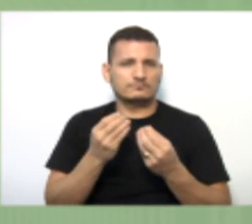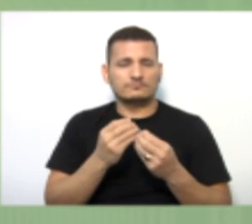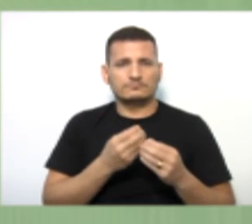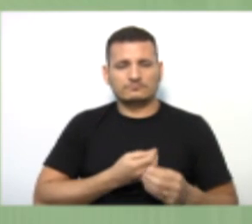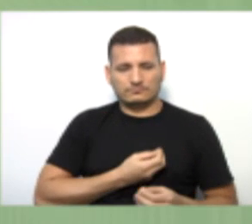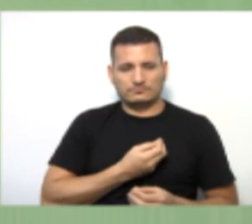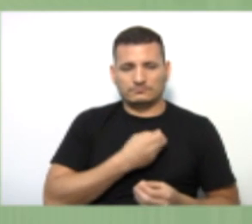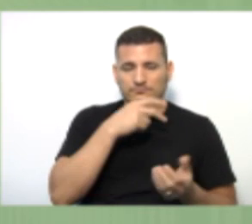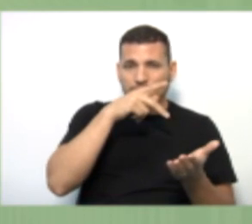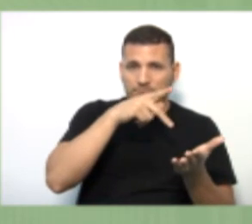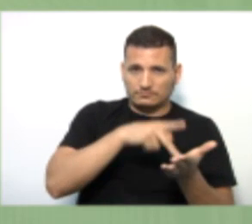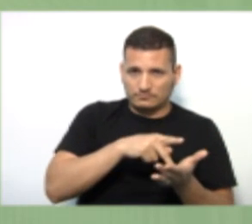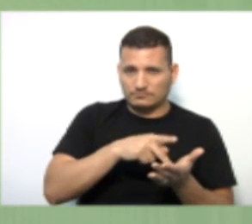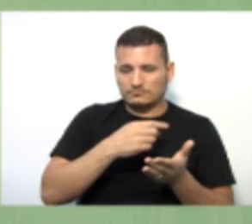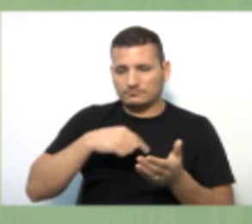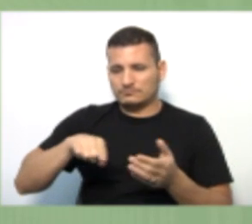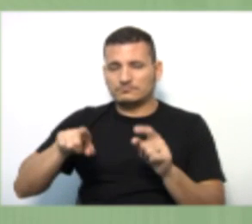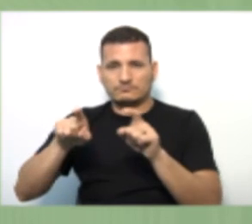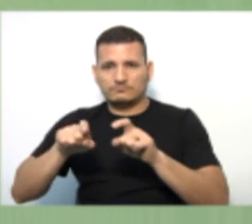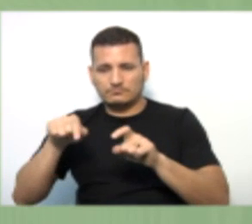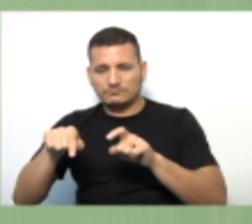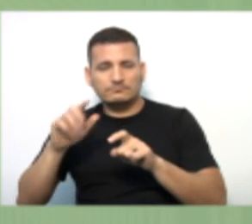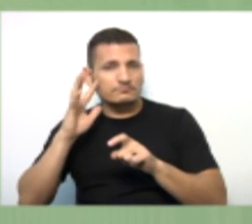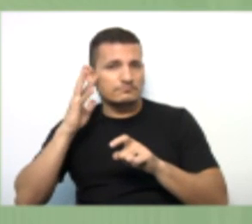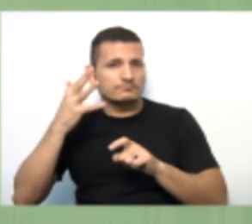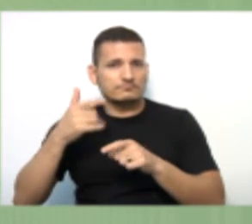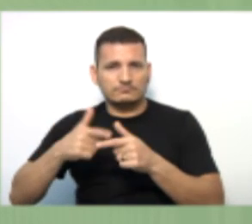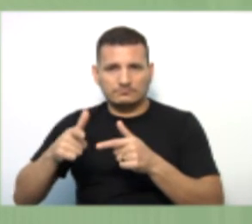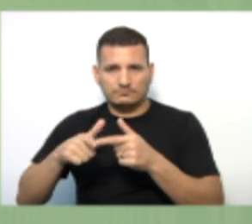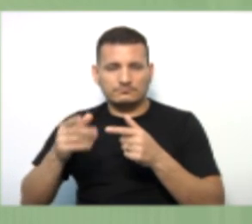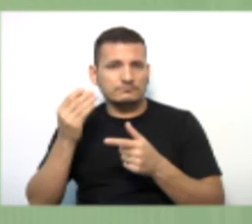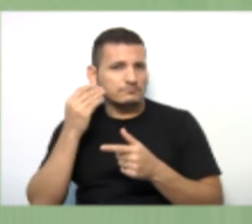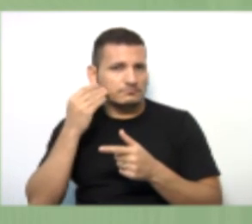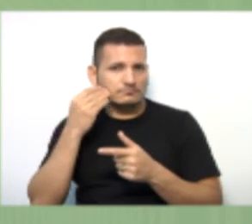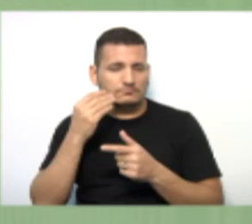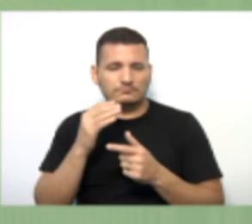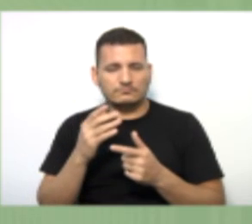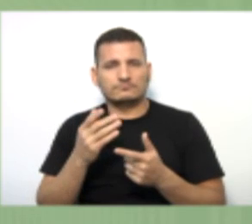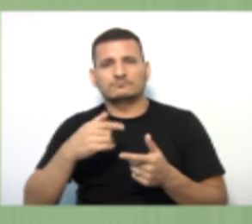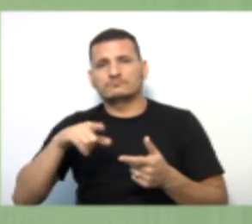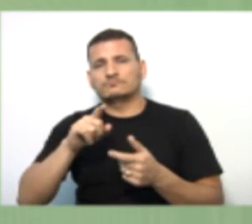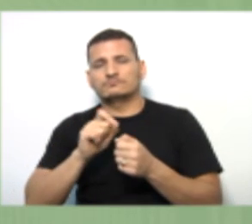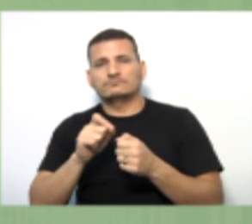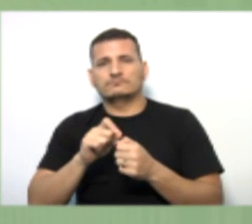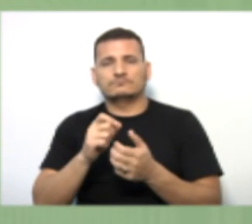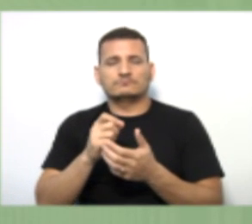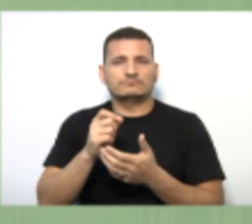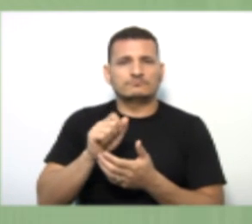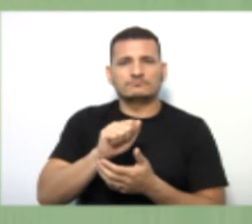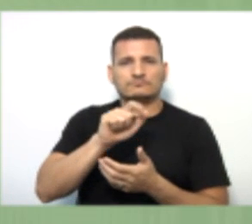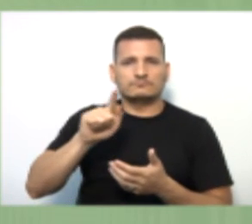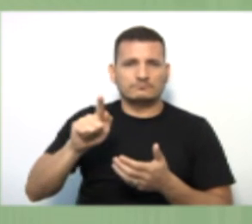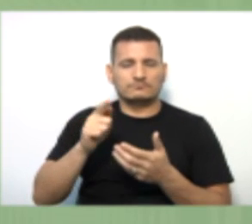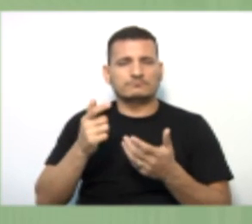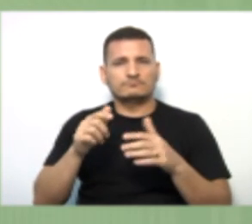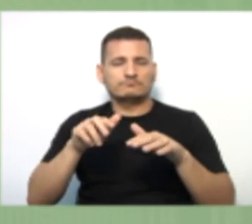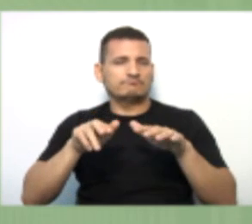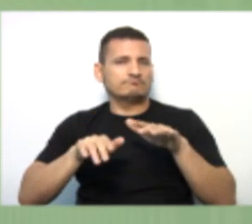real. Ou seja, quando a gente estiver fazendo alguns algoritmos, a gente vai estar